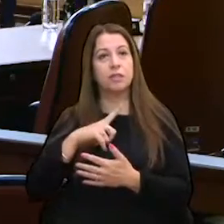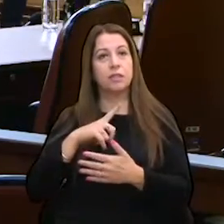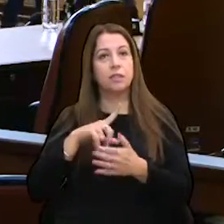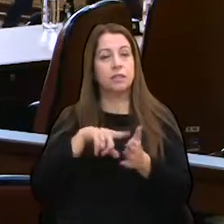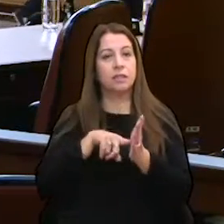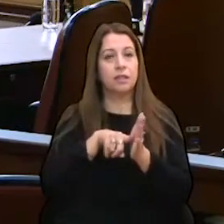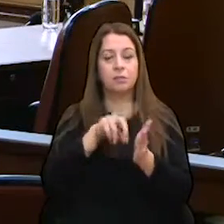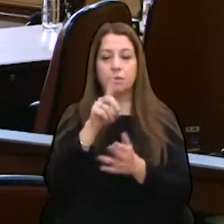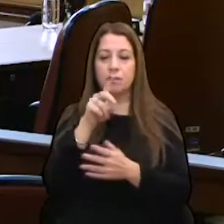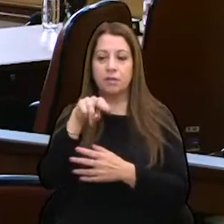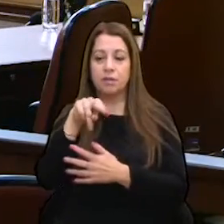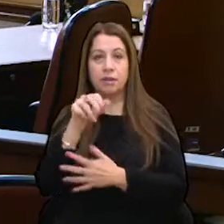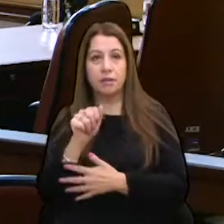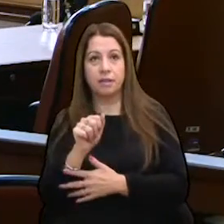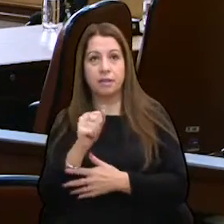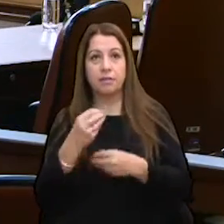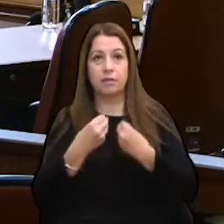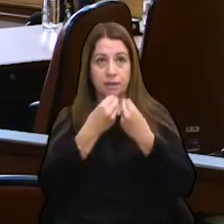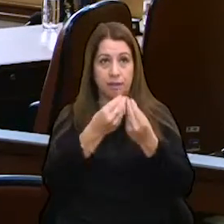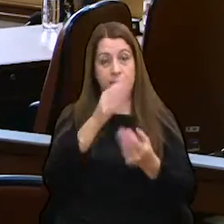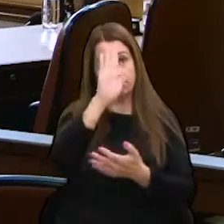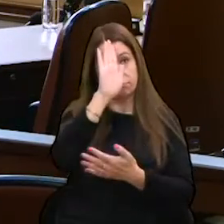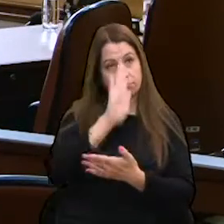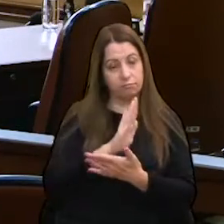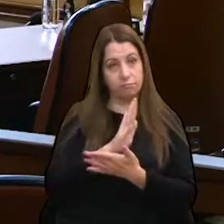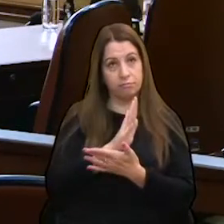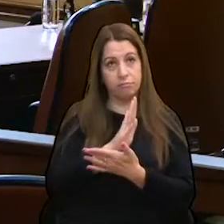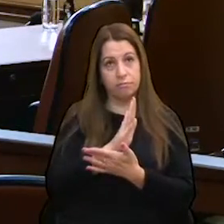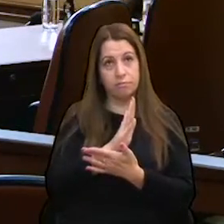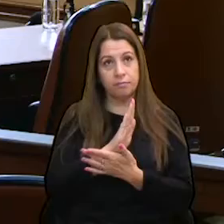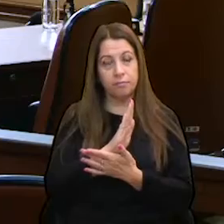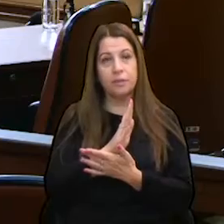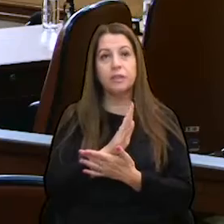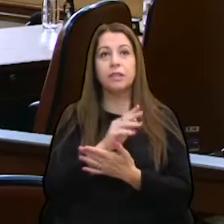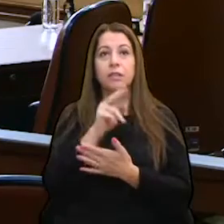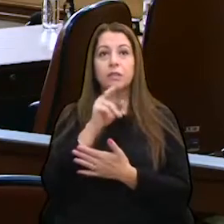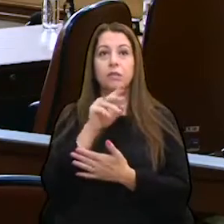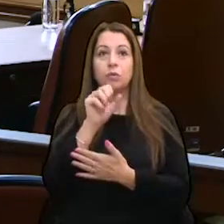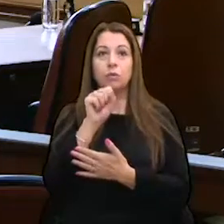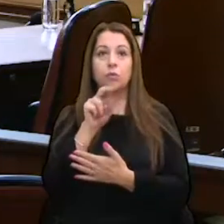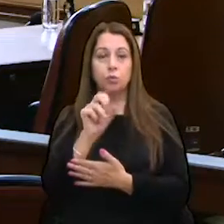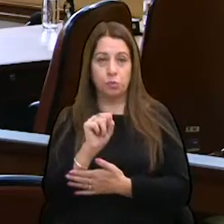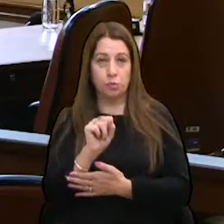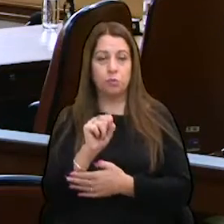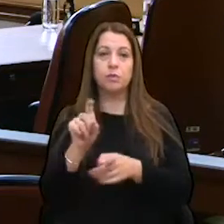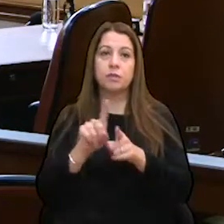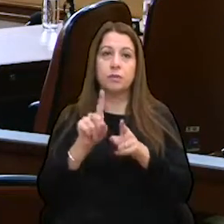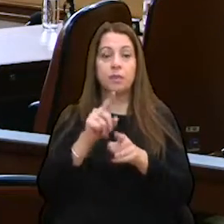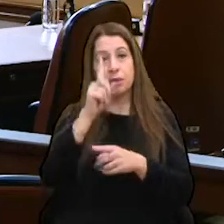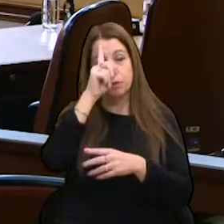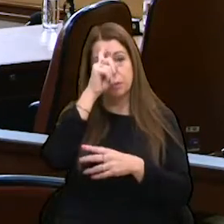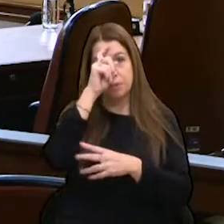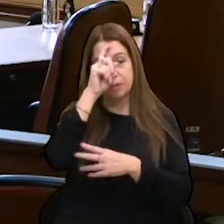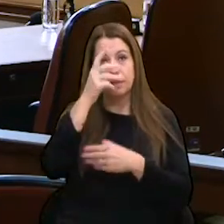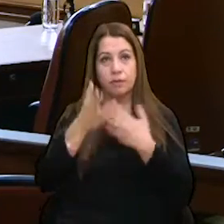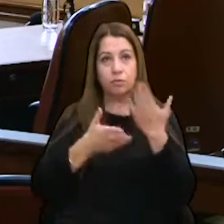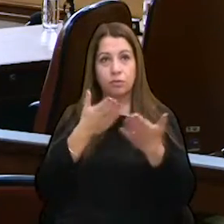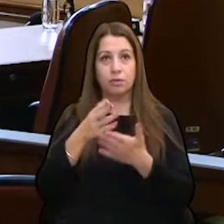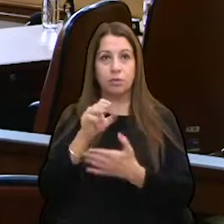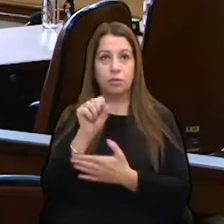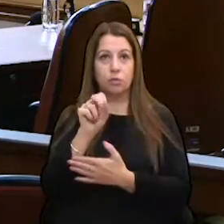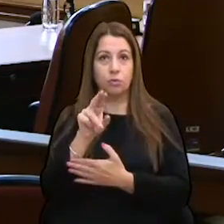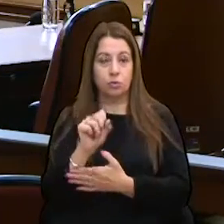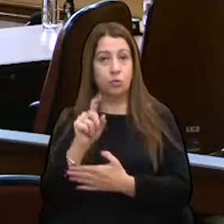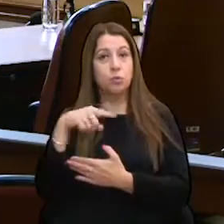exames de DNA sejam oferecidos gratuitamente na rede municipal e também nos hospitais que atendem pelo